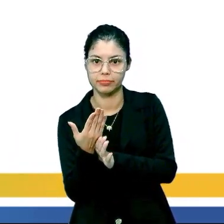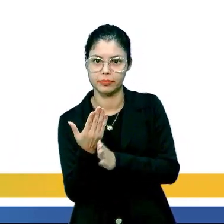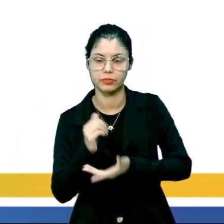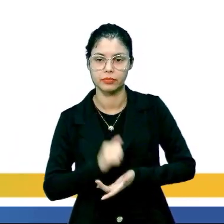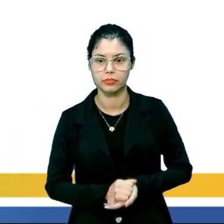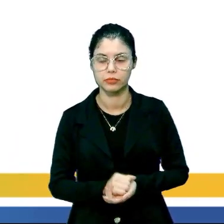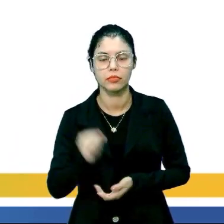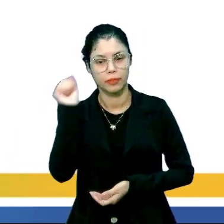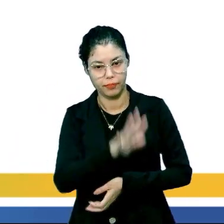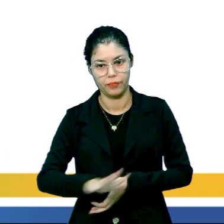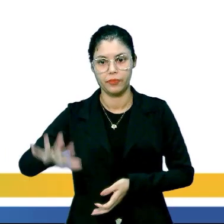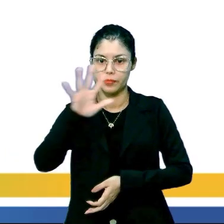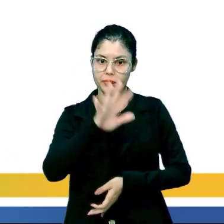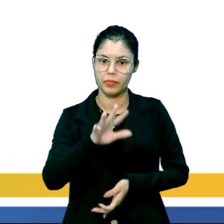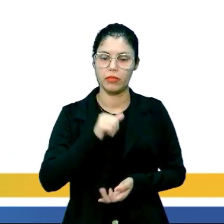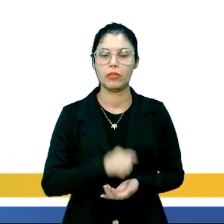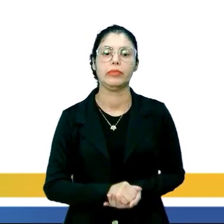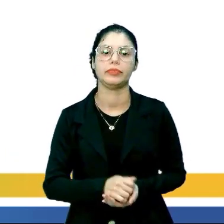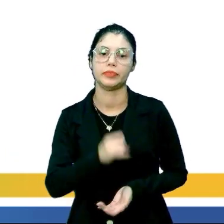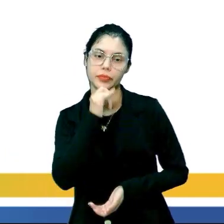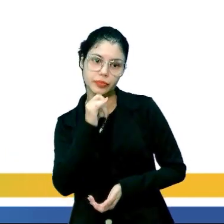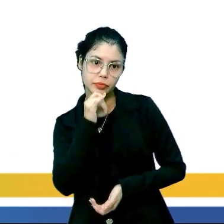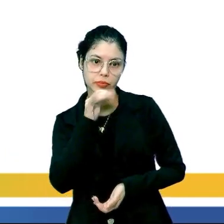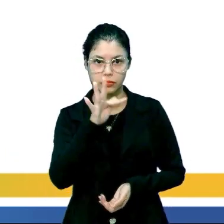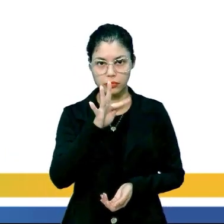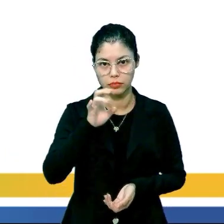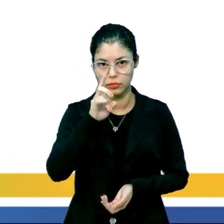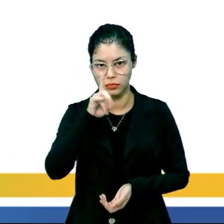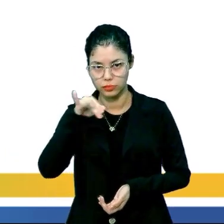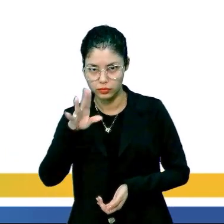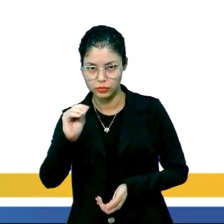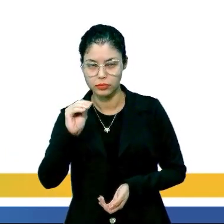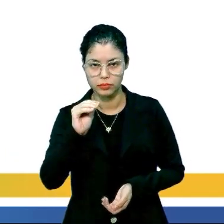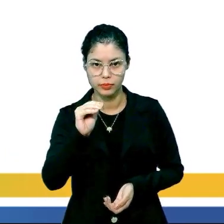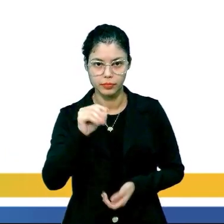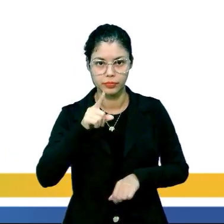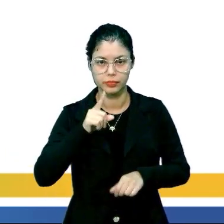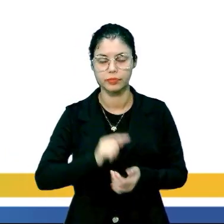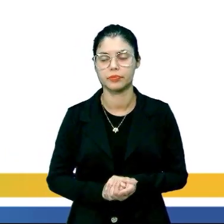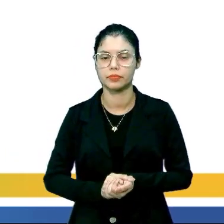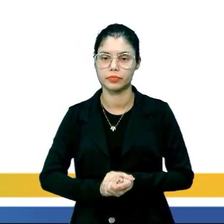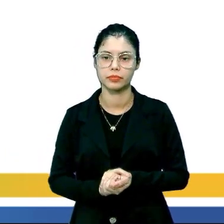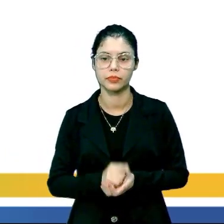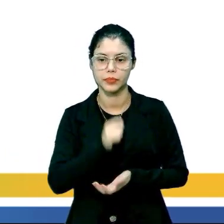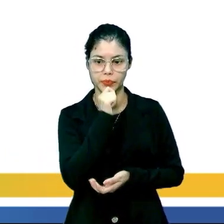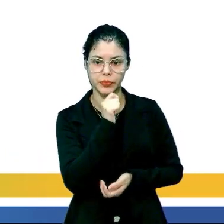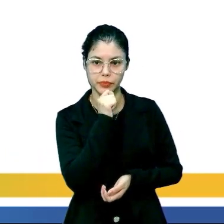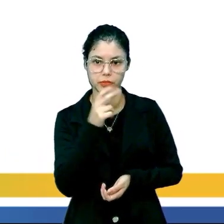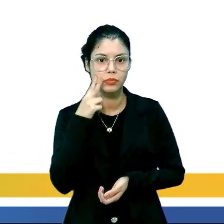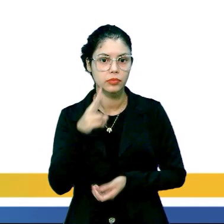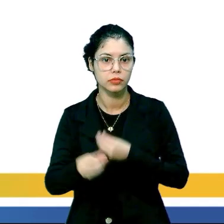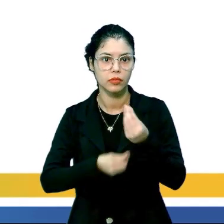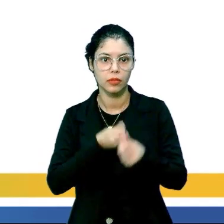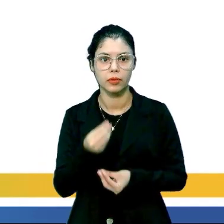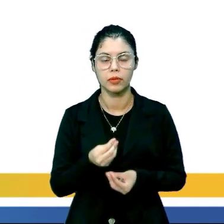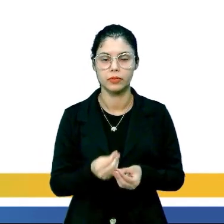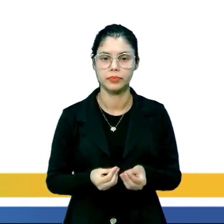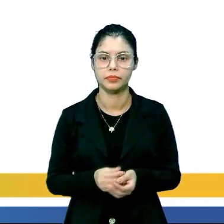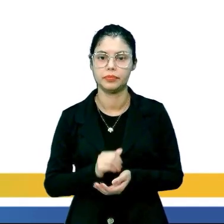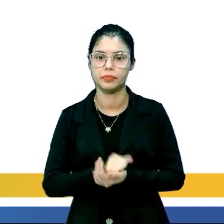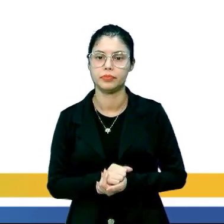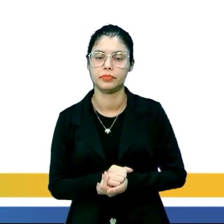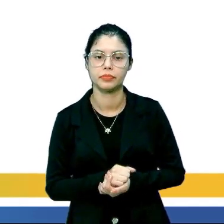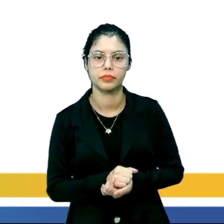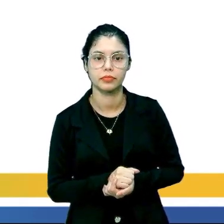troncos. Geralmente aí, por exemplo, temos o fêmur, que faz a produção dessas células. E a gente vai ver como é que elas se